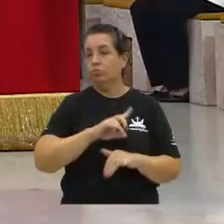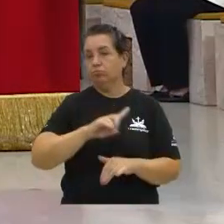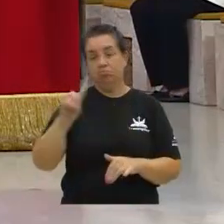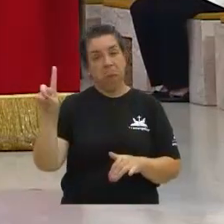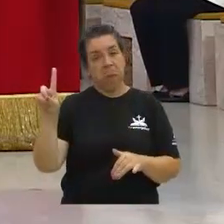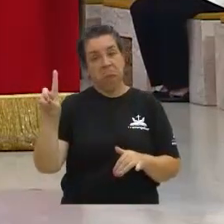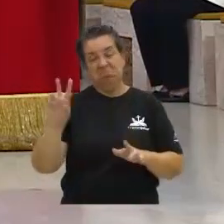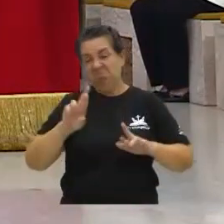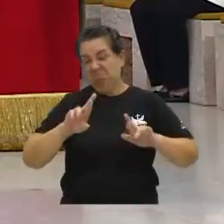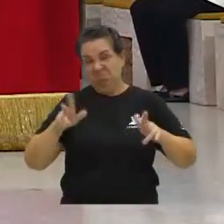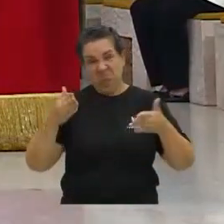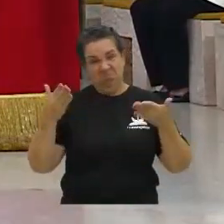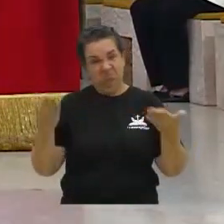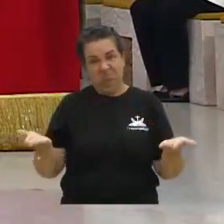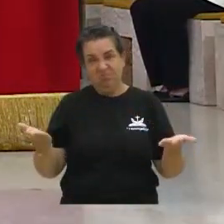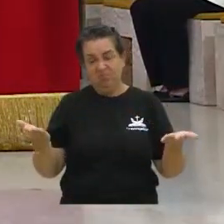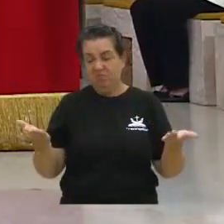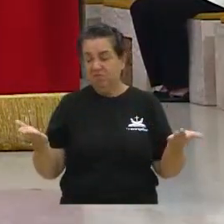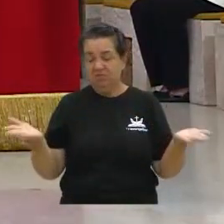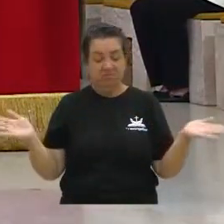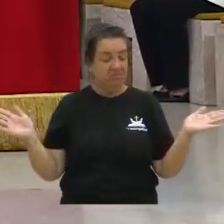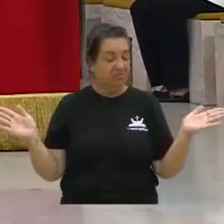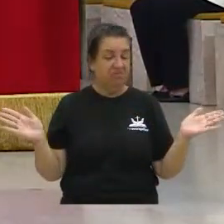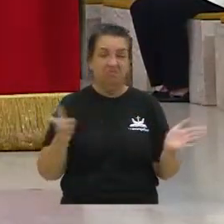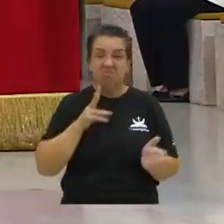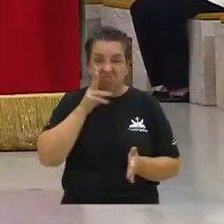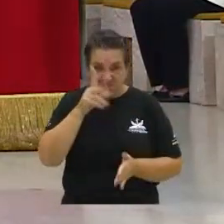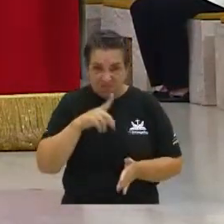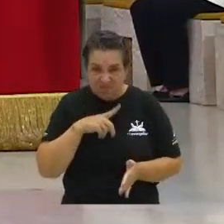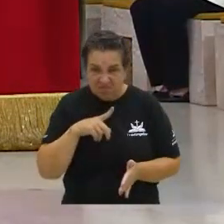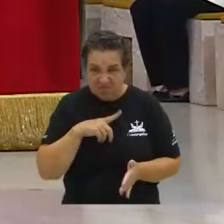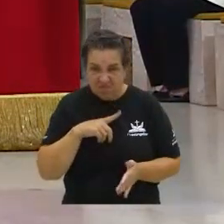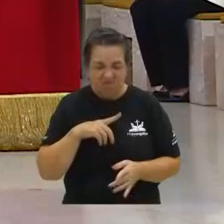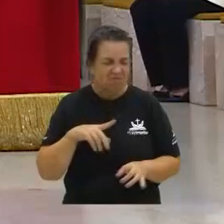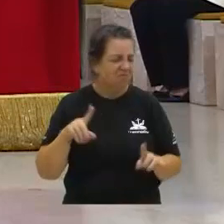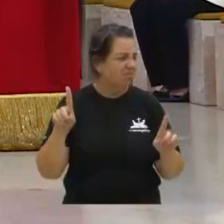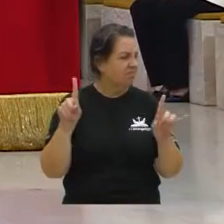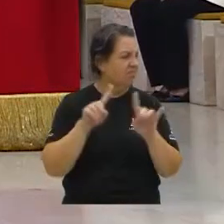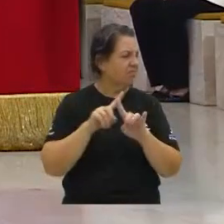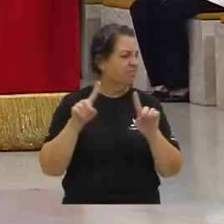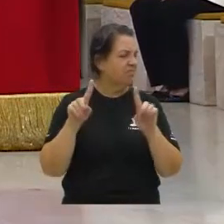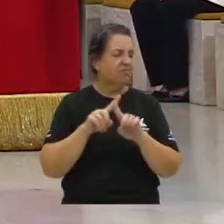Do contrário, que força temos?